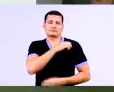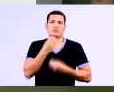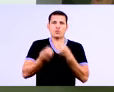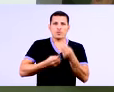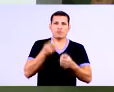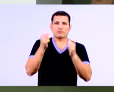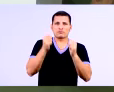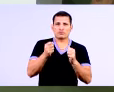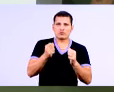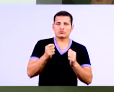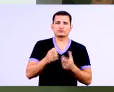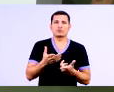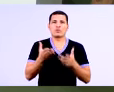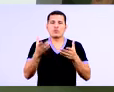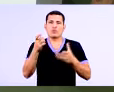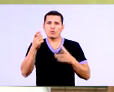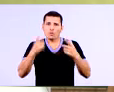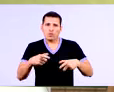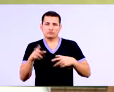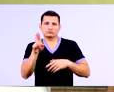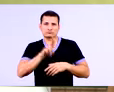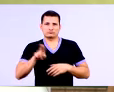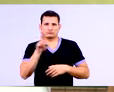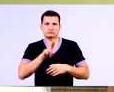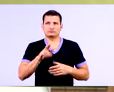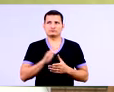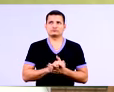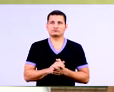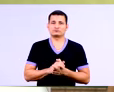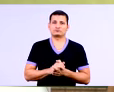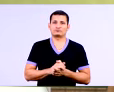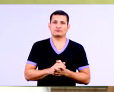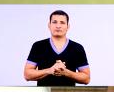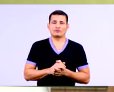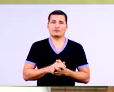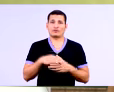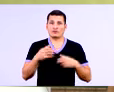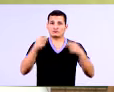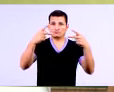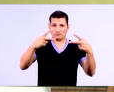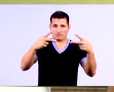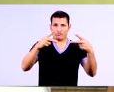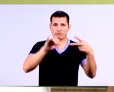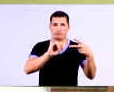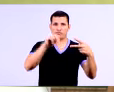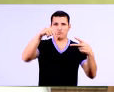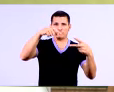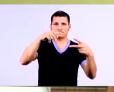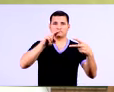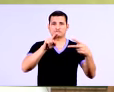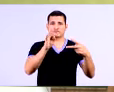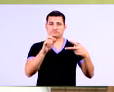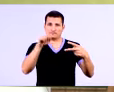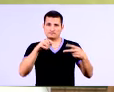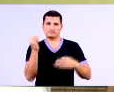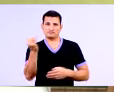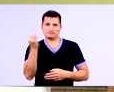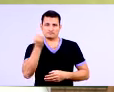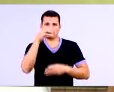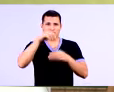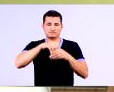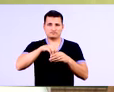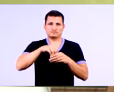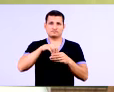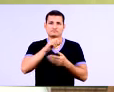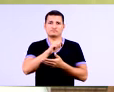tipos e onde eles podem ser aplicados. Ok. Esse comando, essa tag input, ela é muito importante dentro do texto,